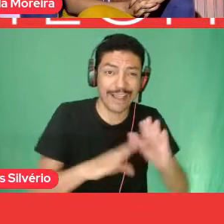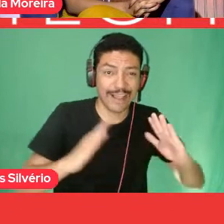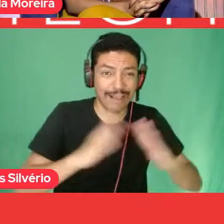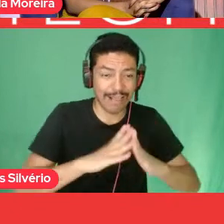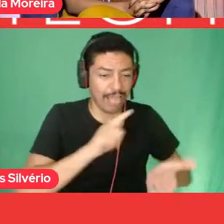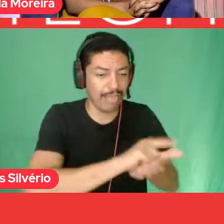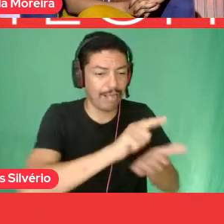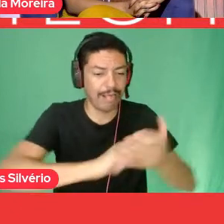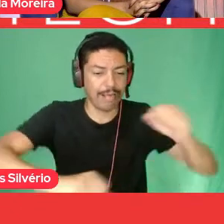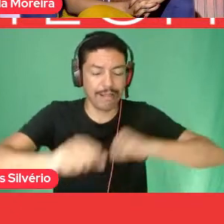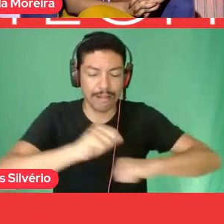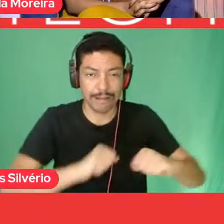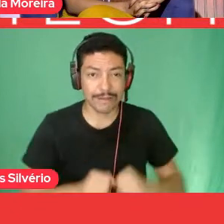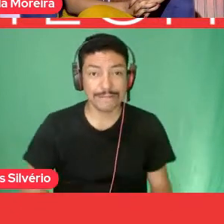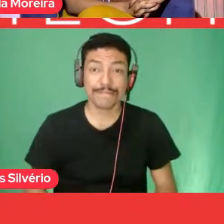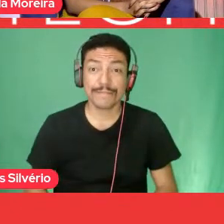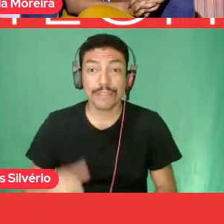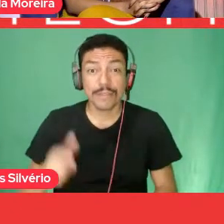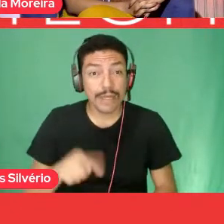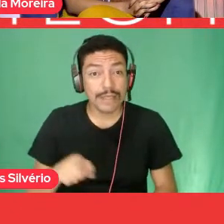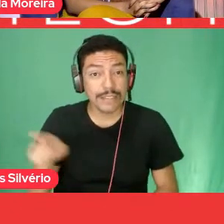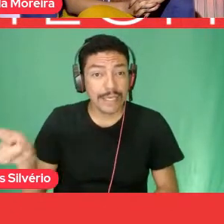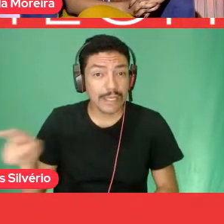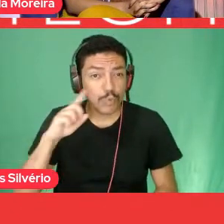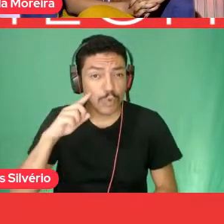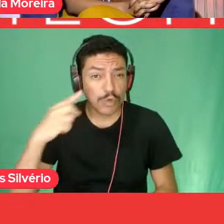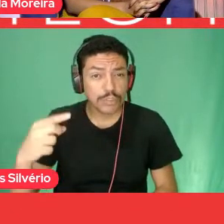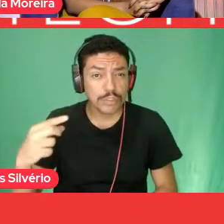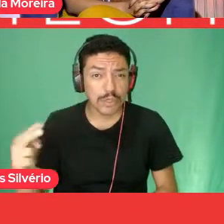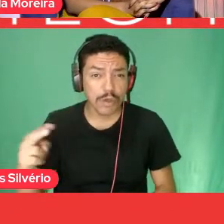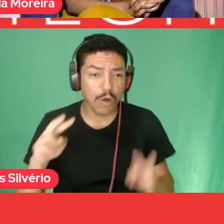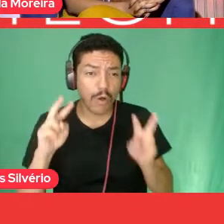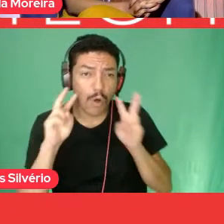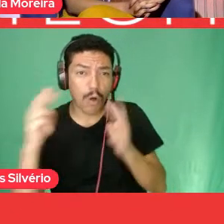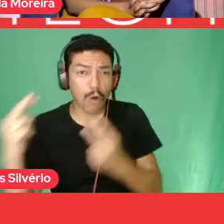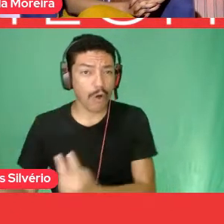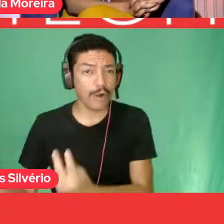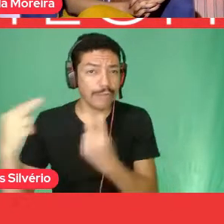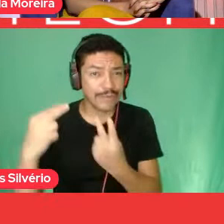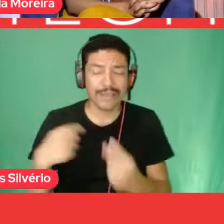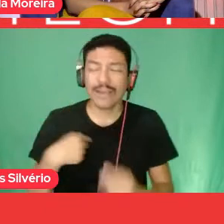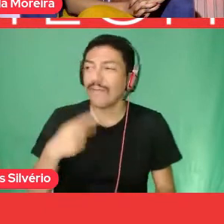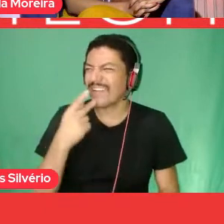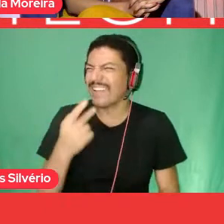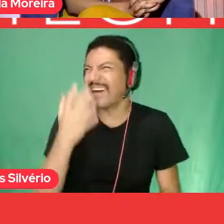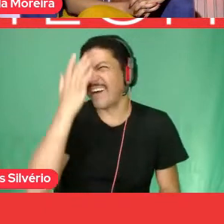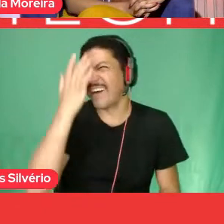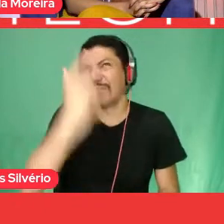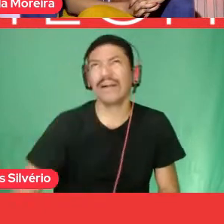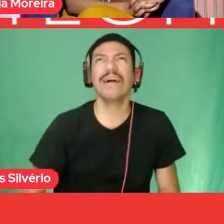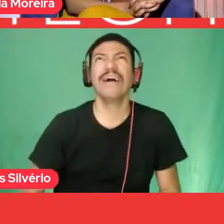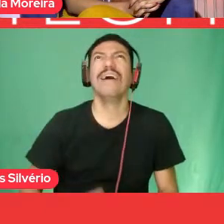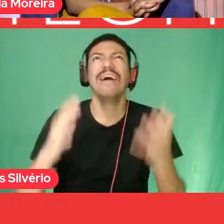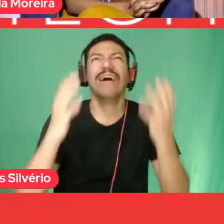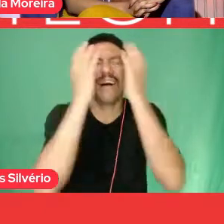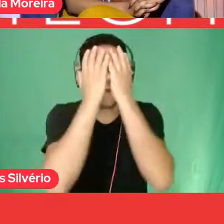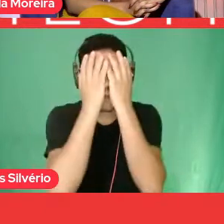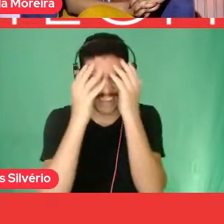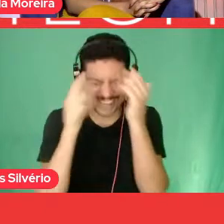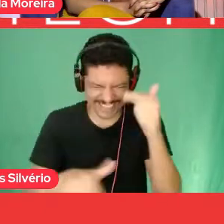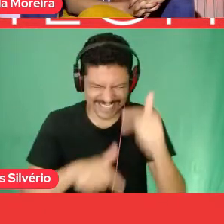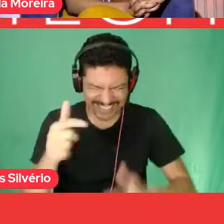diariamente olha para mim quando eu falo, meu Deus, eu não vou dar conta de amanhã no evento. Ele fala, vai, você vai dar conta.